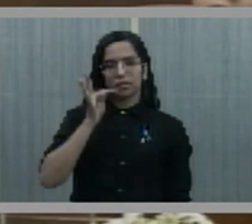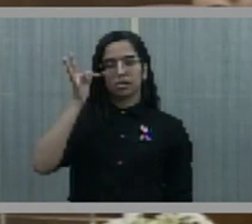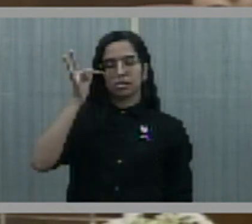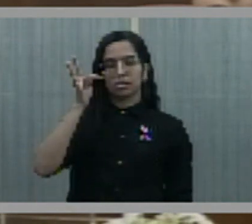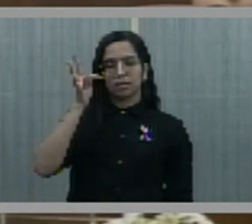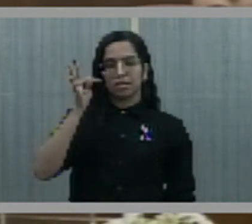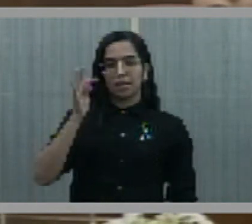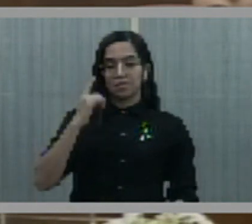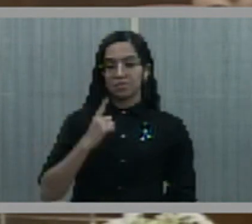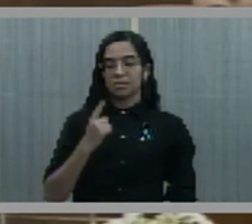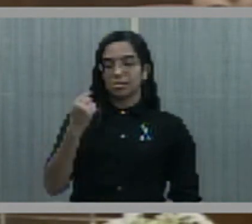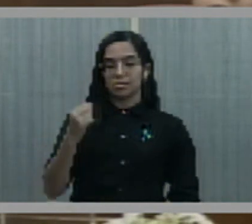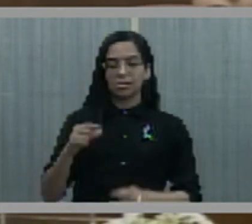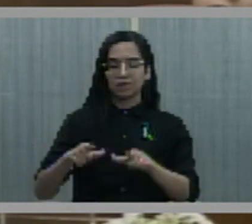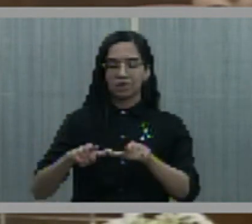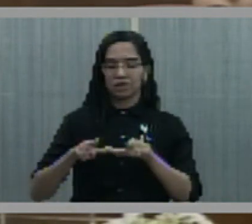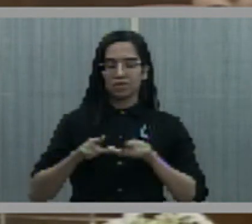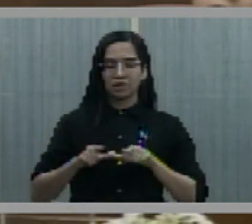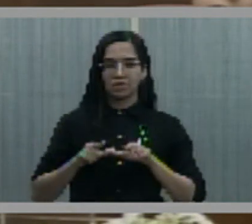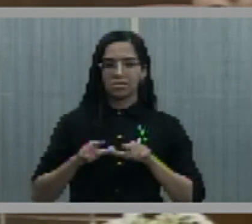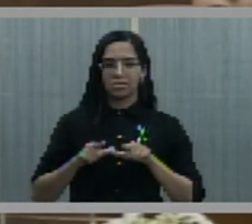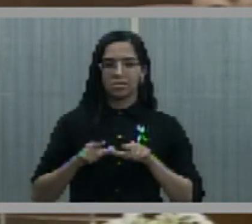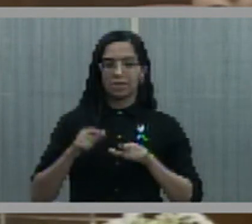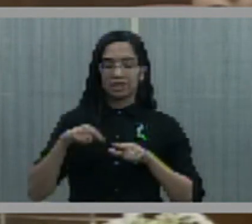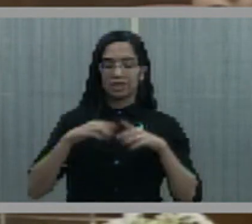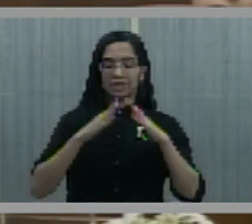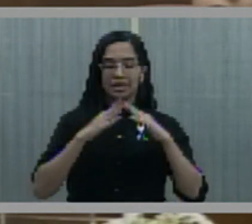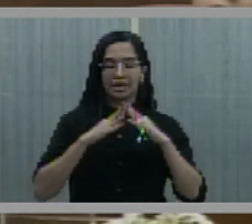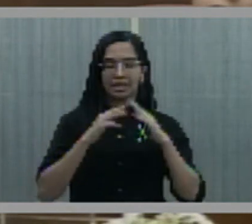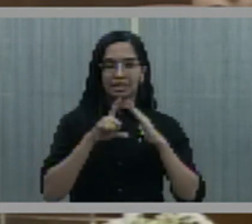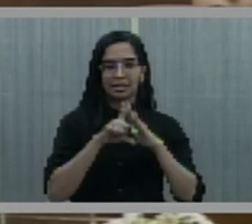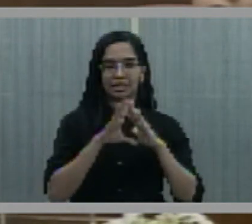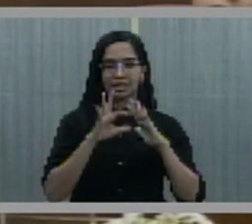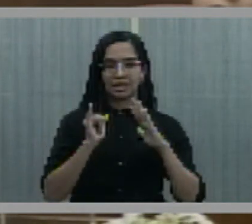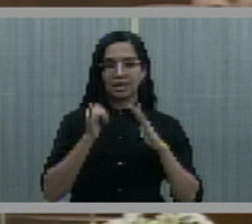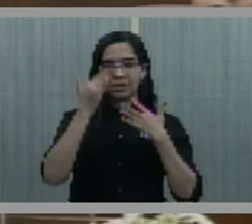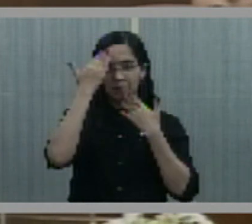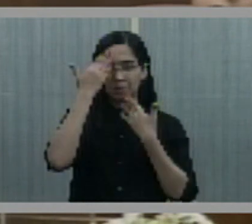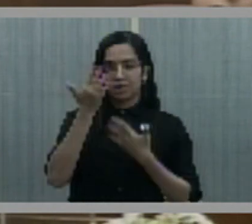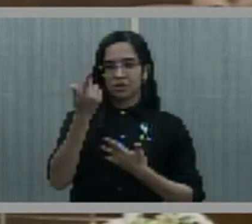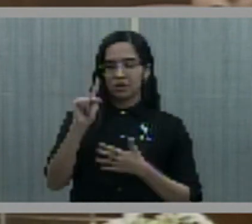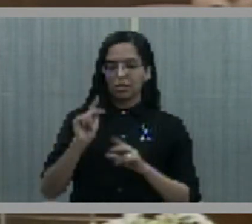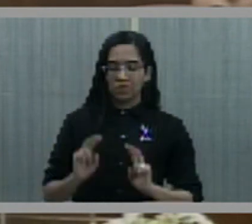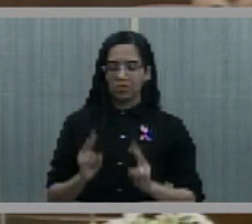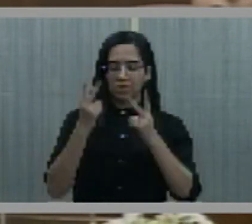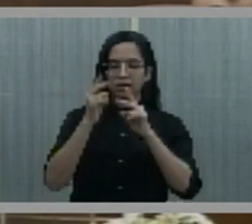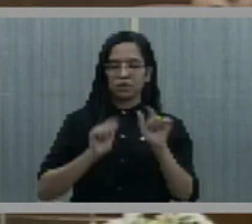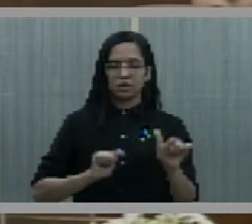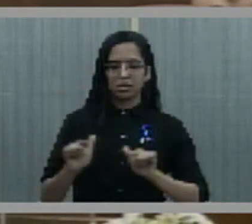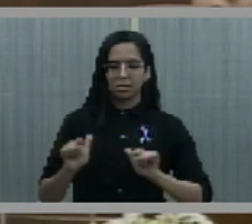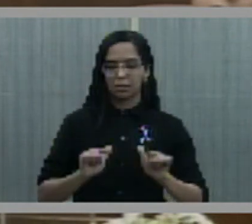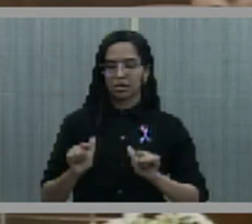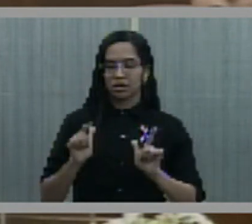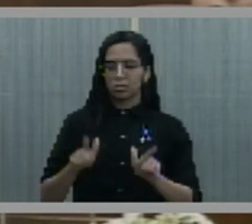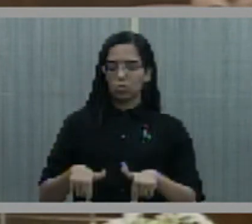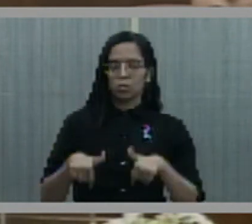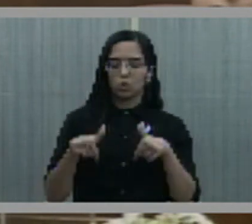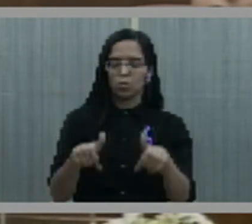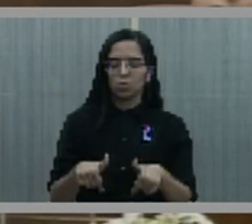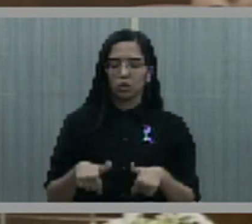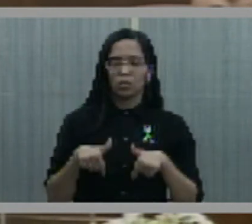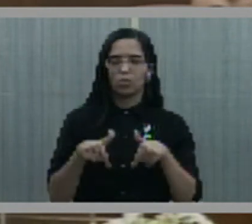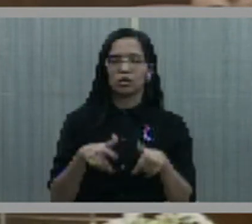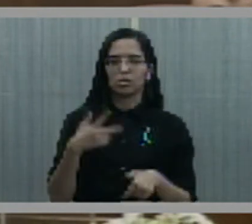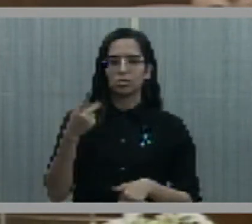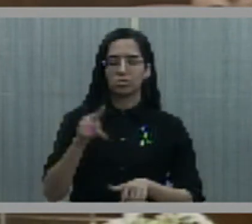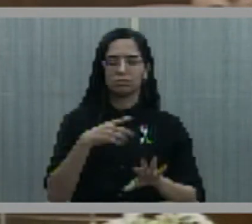da homenagem que recebo desta Casa de Leis. Obrigado pelo seu valoroso trabalho, pelas lutas cotidianas, por sua